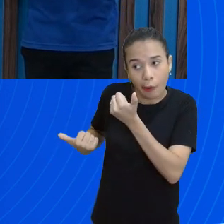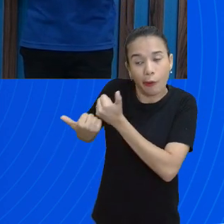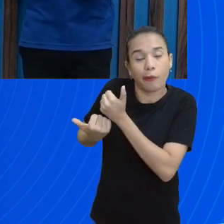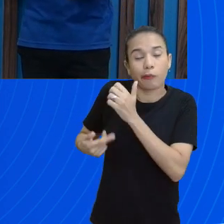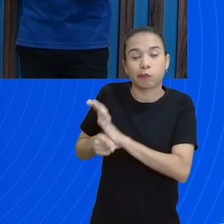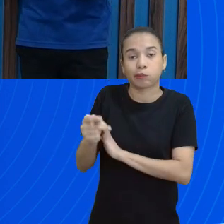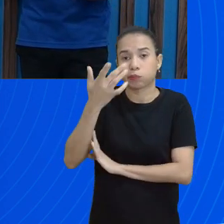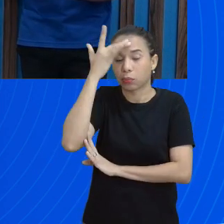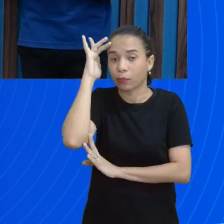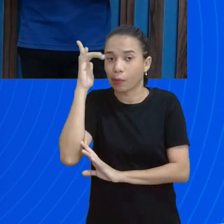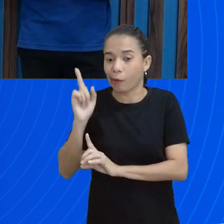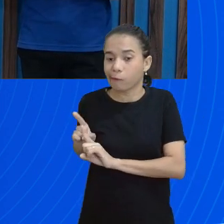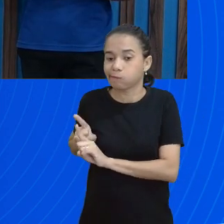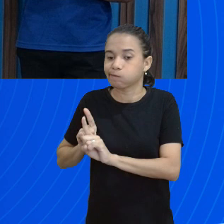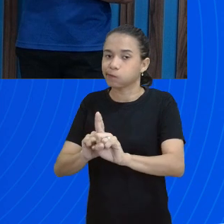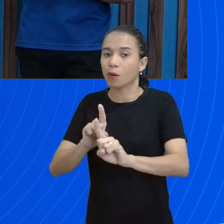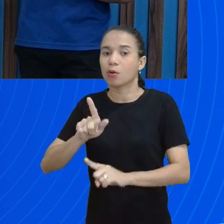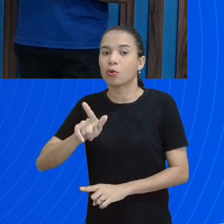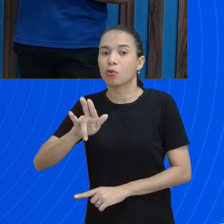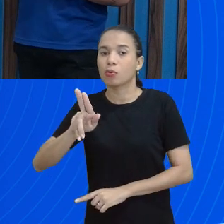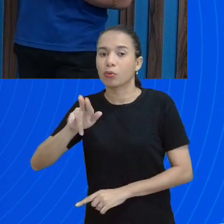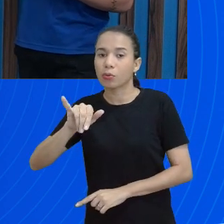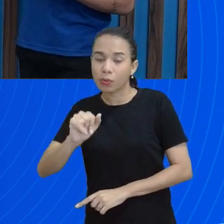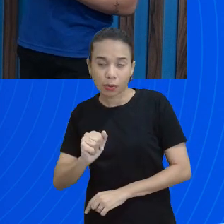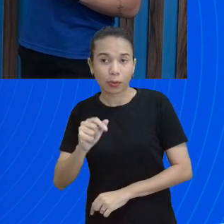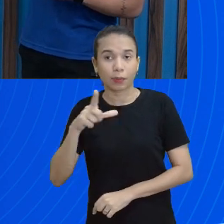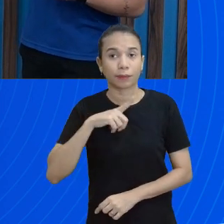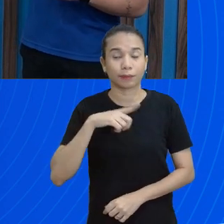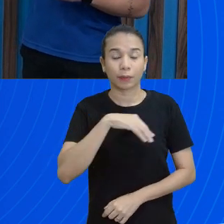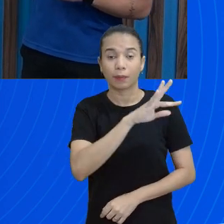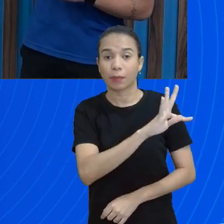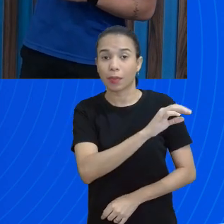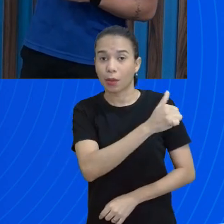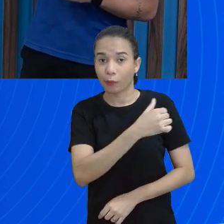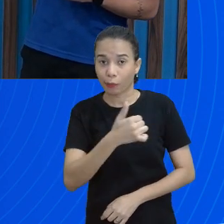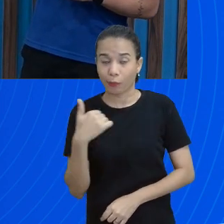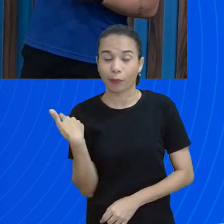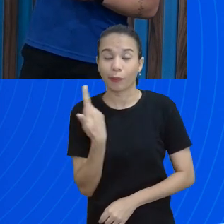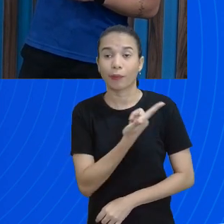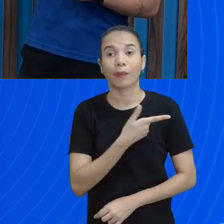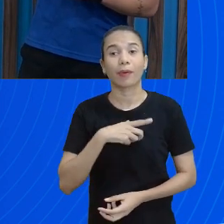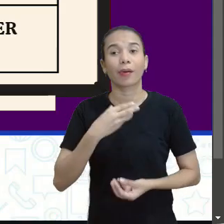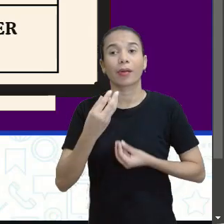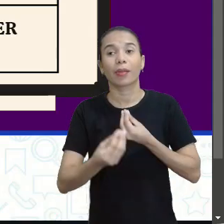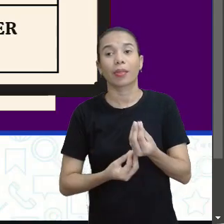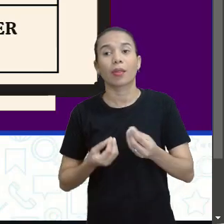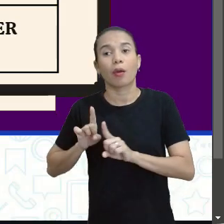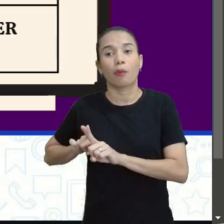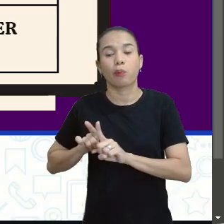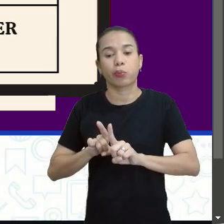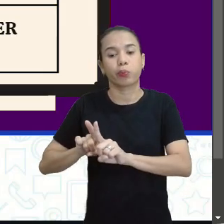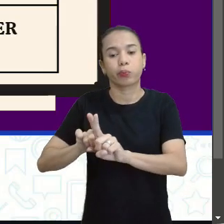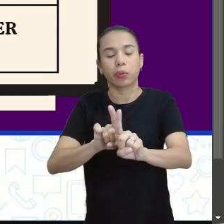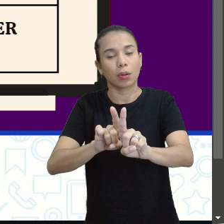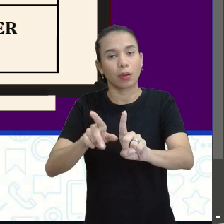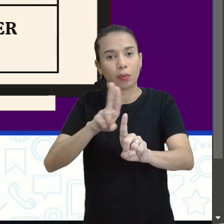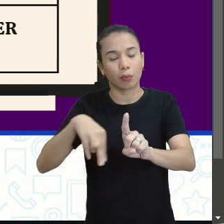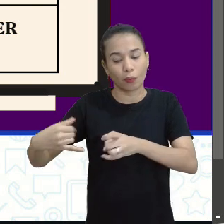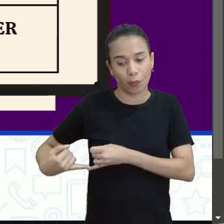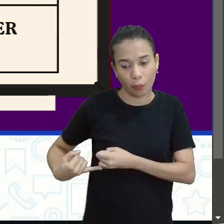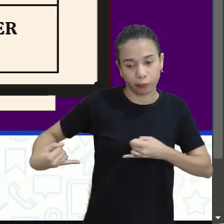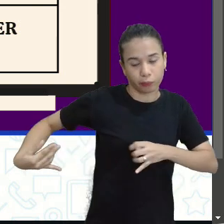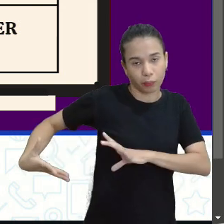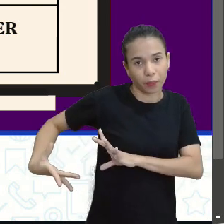de um guia. Então, nessa T11, nós temos aí, corre ao lado do atleta guia e usa esse cordão de